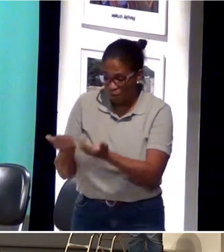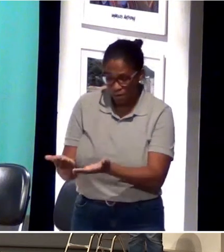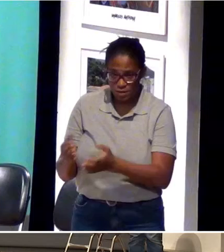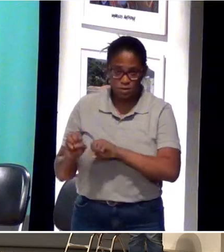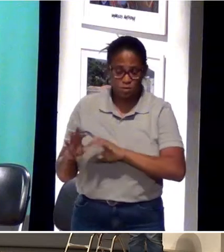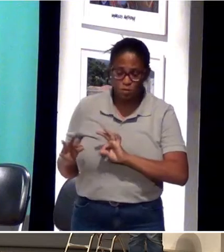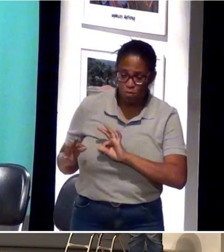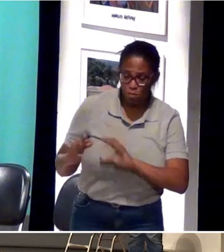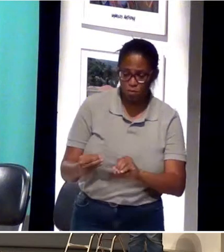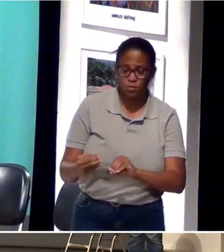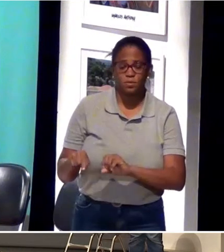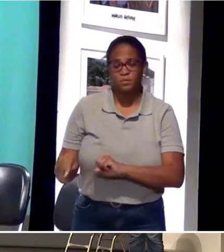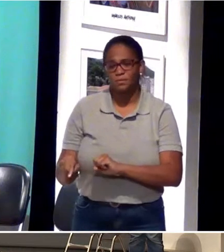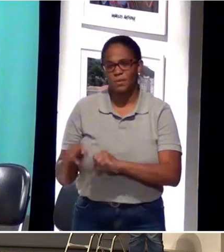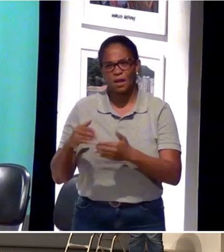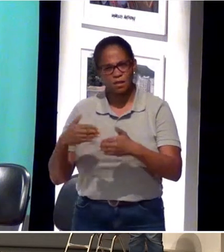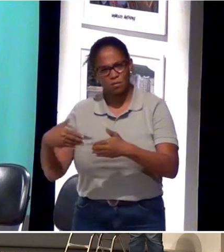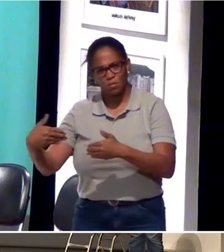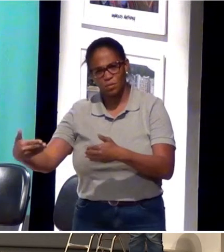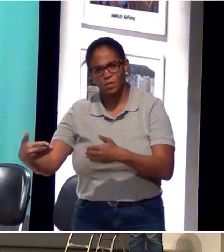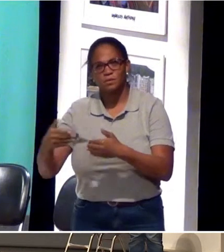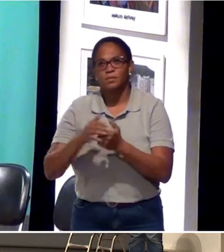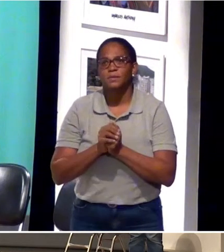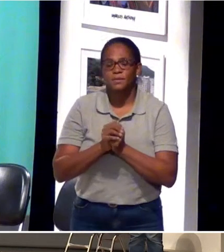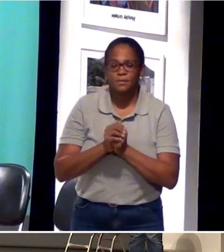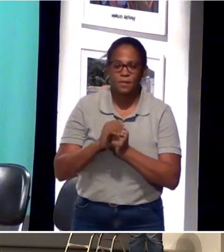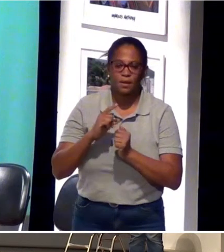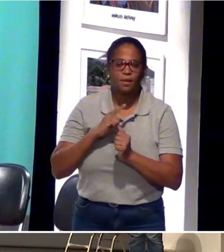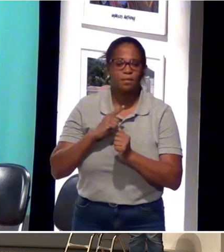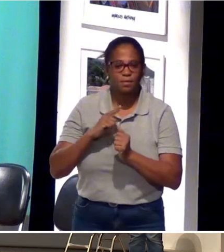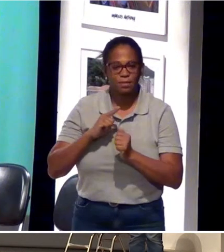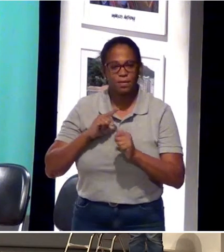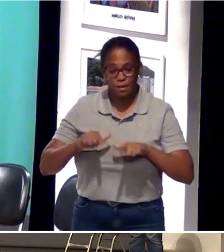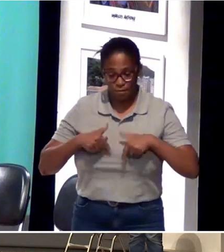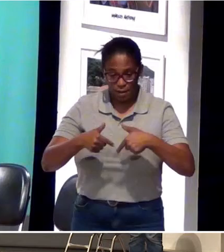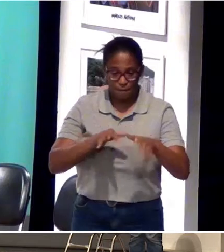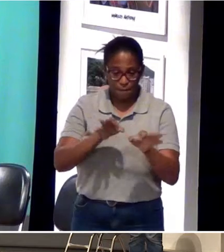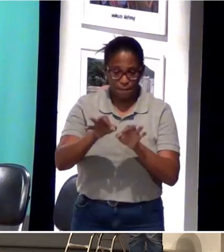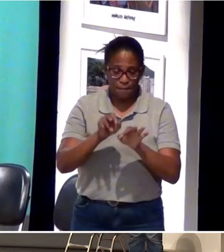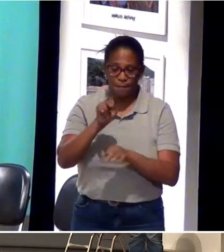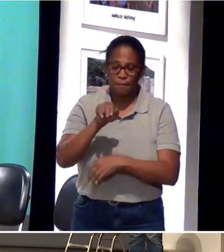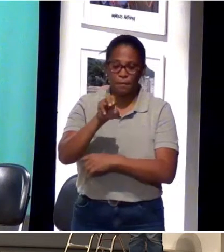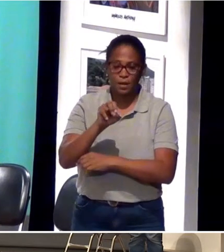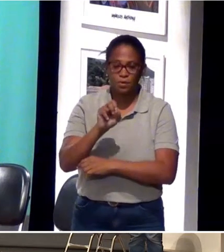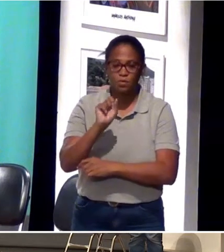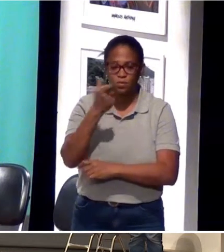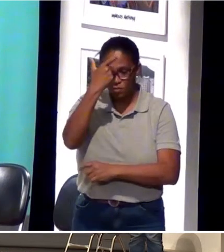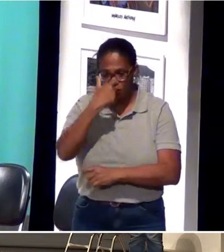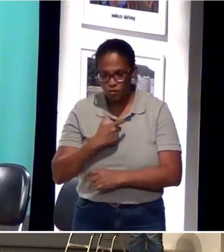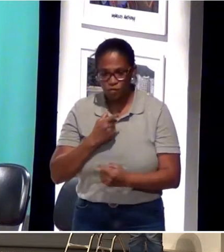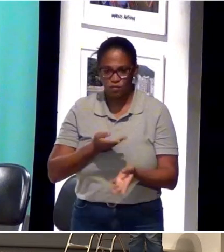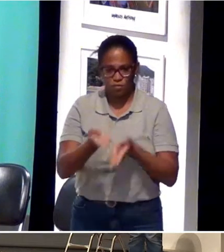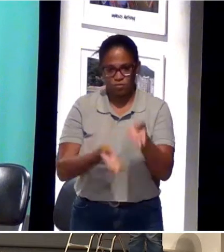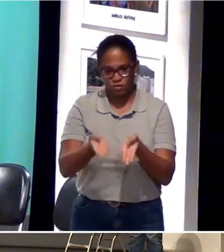E pouco depois disso, você vai ter a construção do plano individual de atendimento.